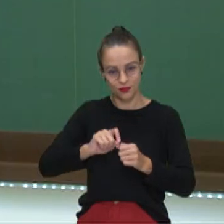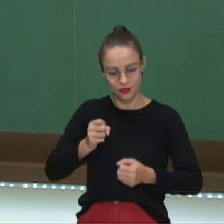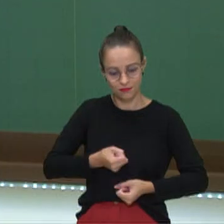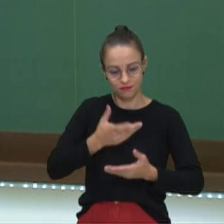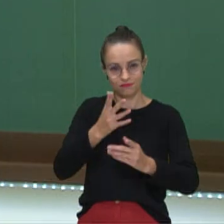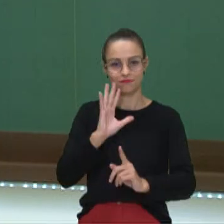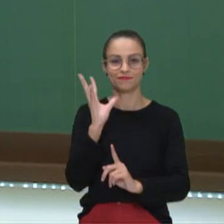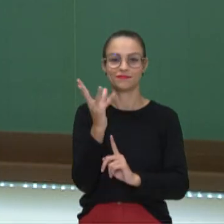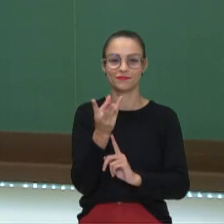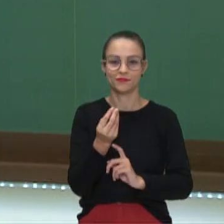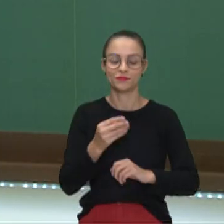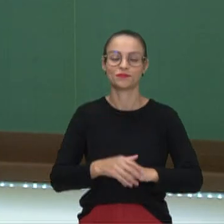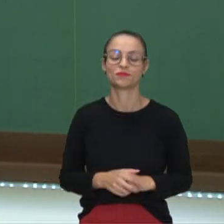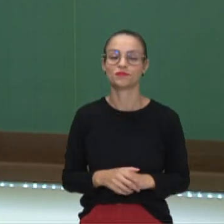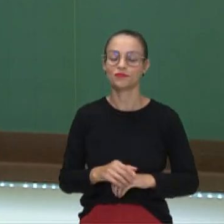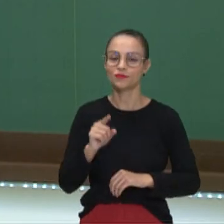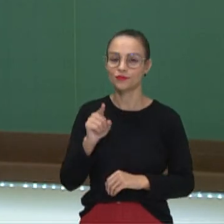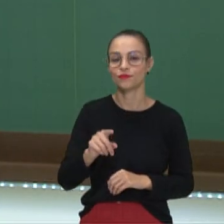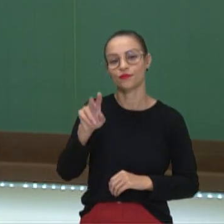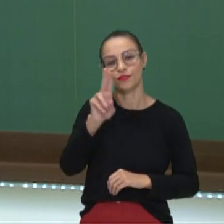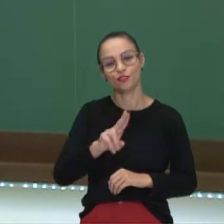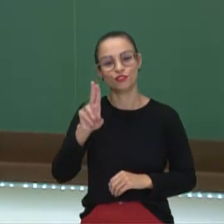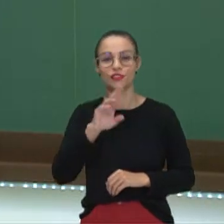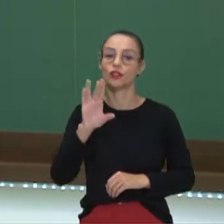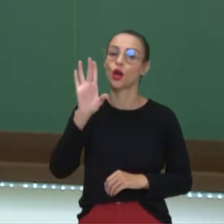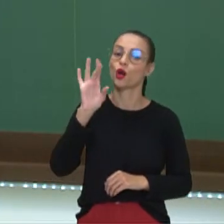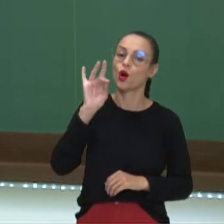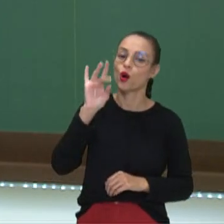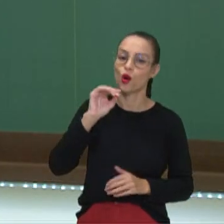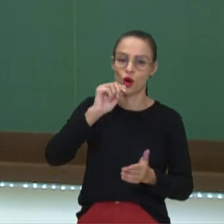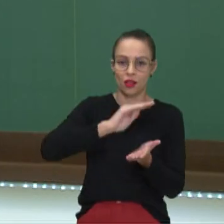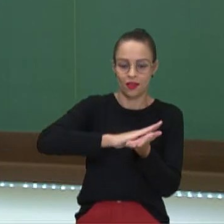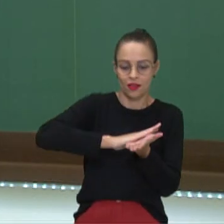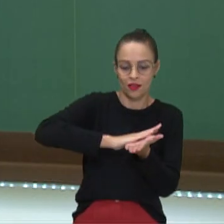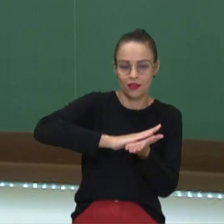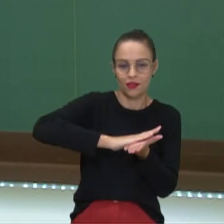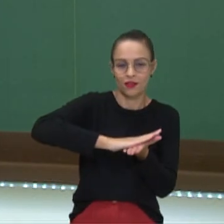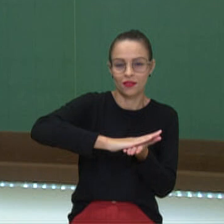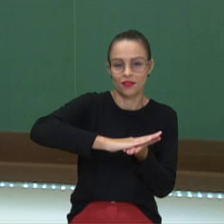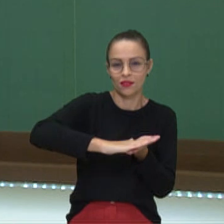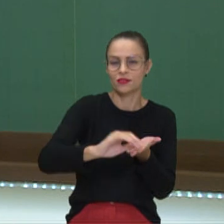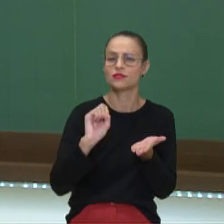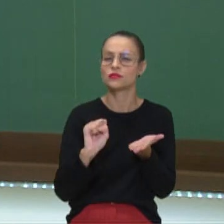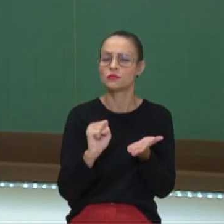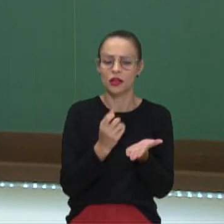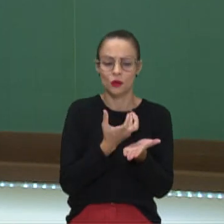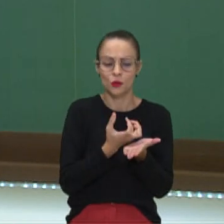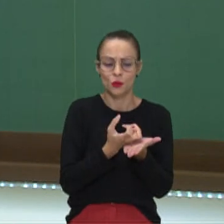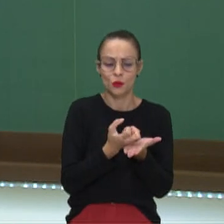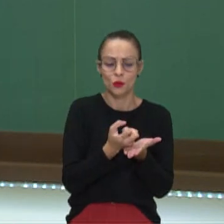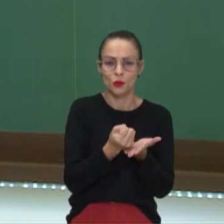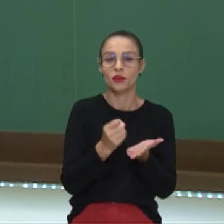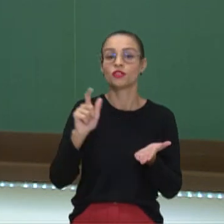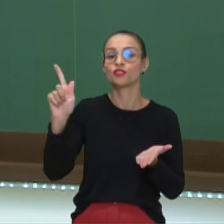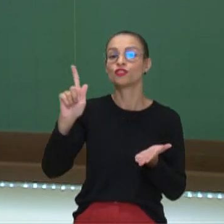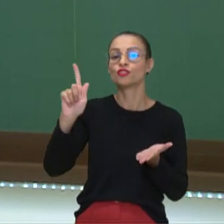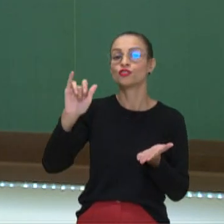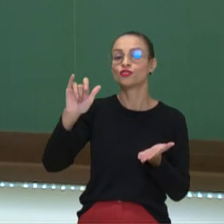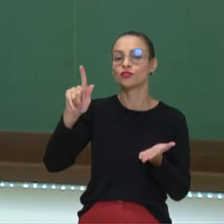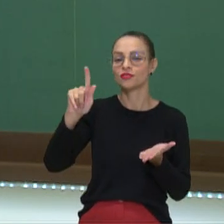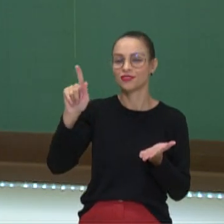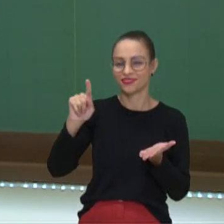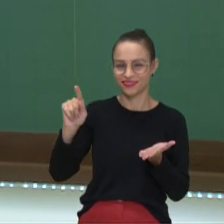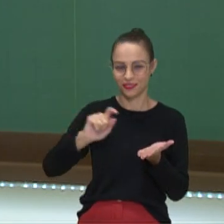formas simples, utilizando ali a questão da cola, passando essa cola, deixando secar e o giz de cera, para ter essa textura